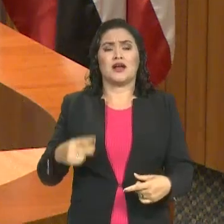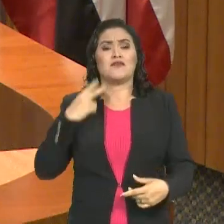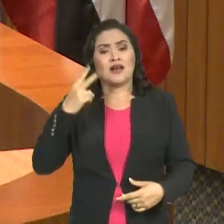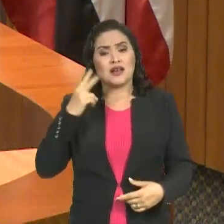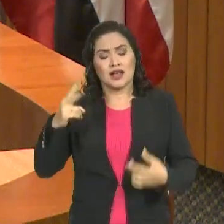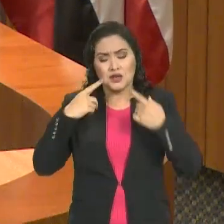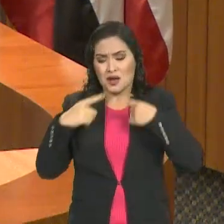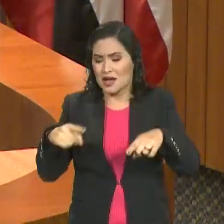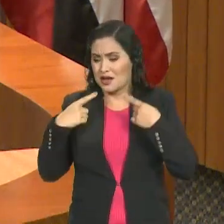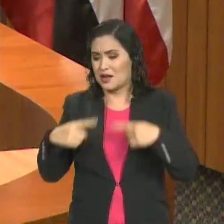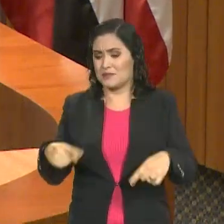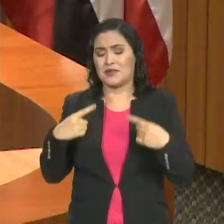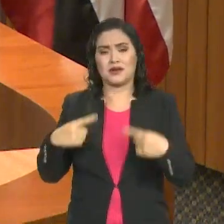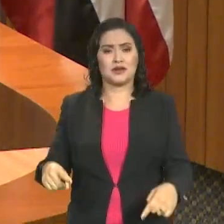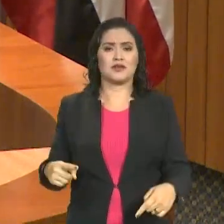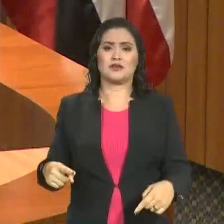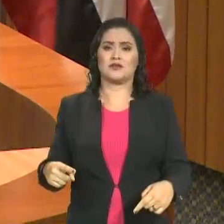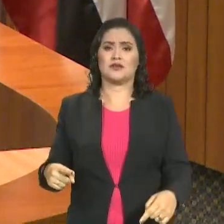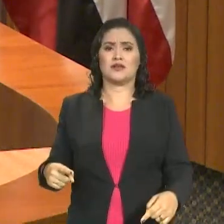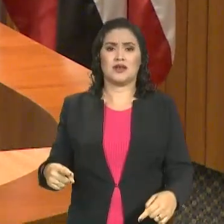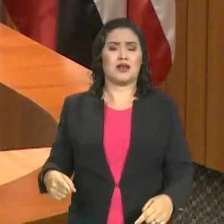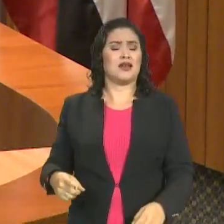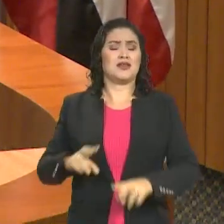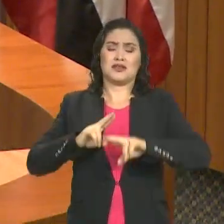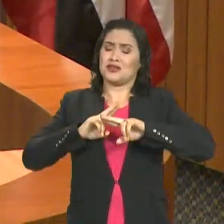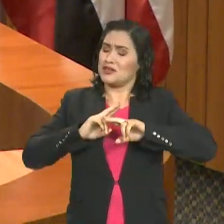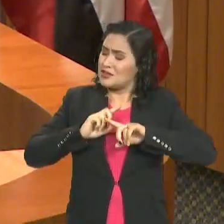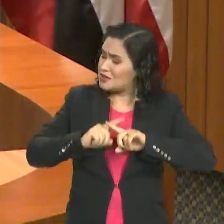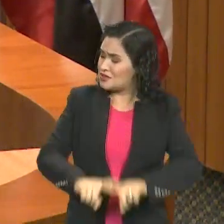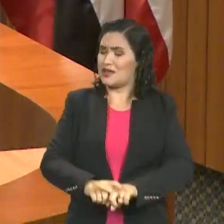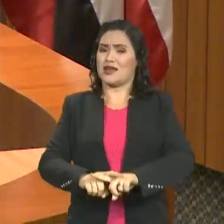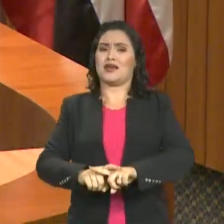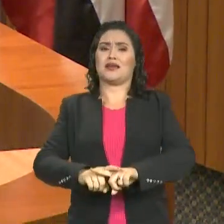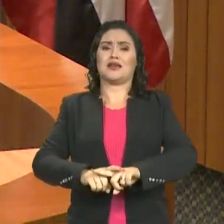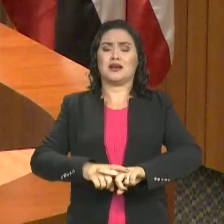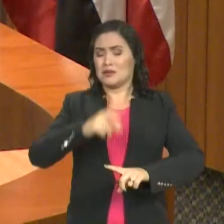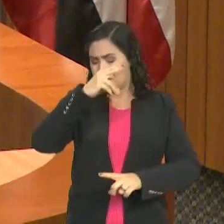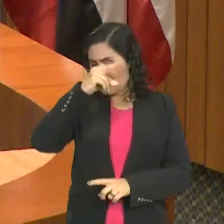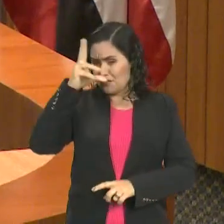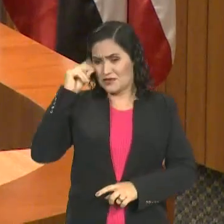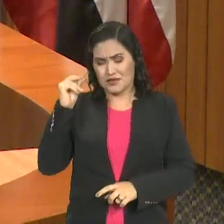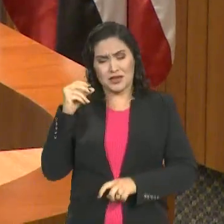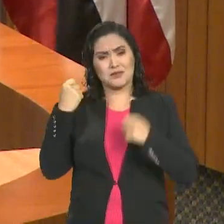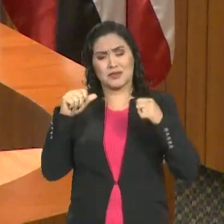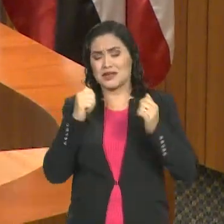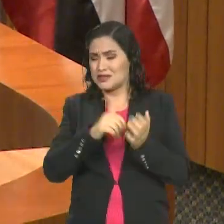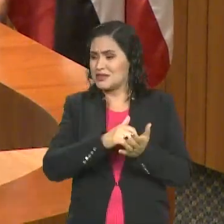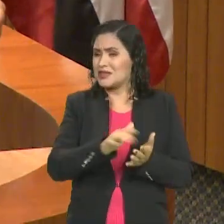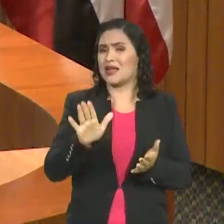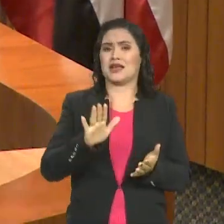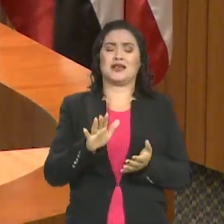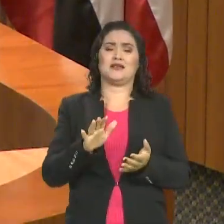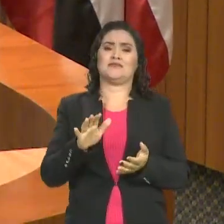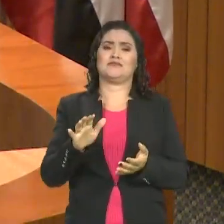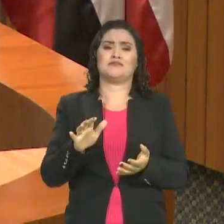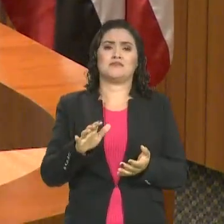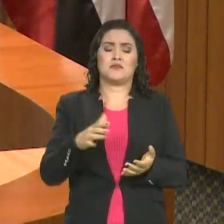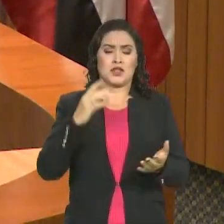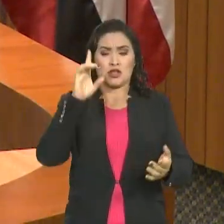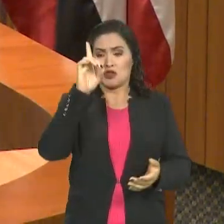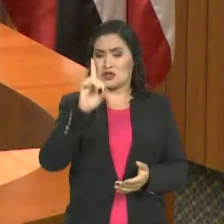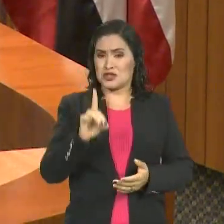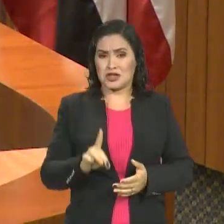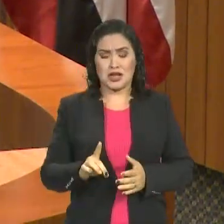desumana, ela é perseguidora, ela é destruidora de direitos. É todo o tempo. Aquele prefeito